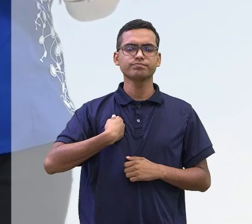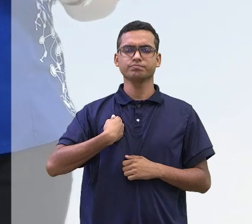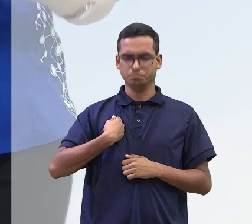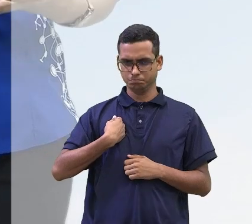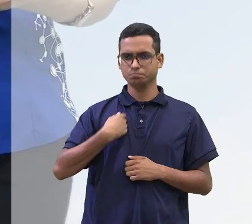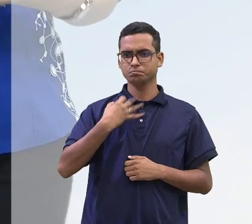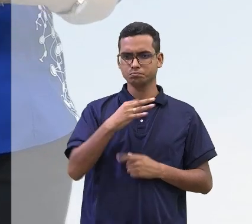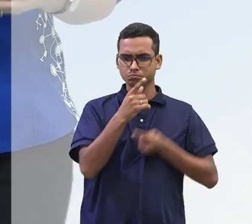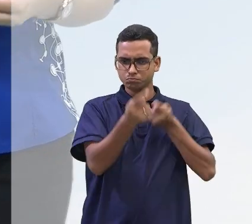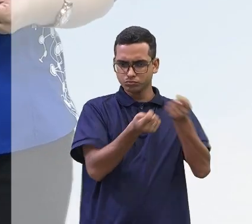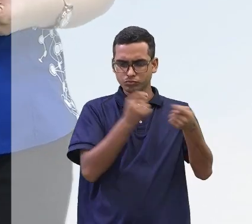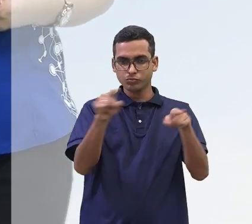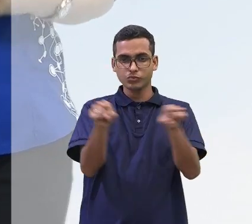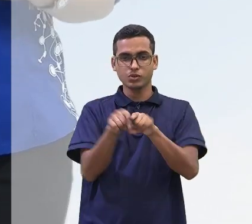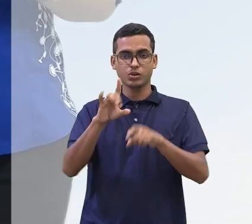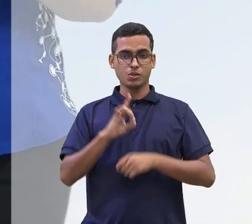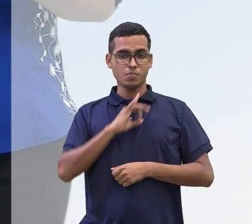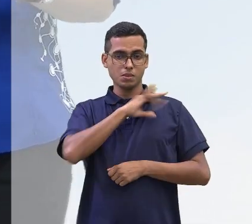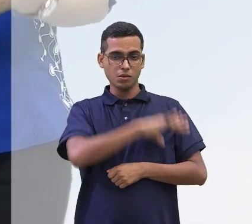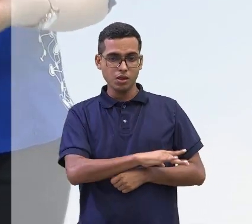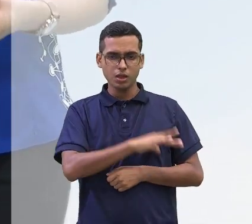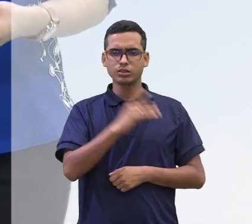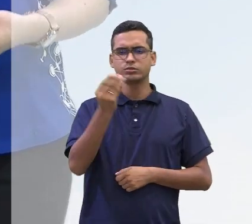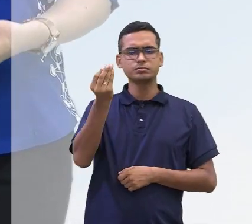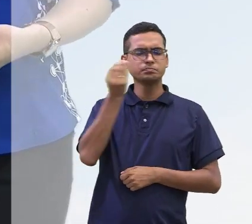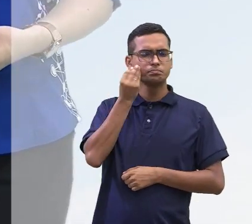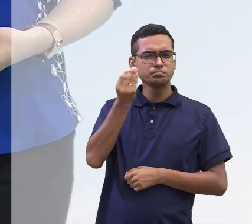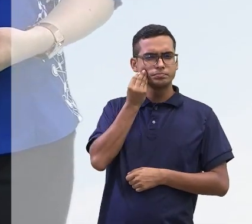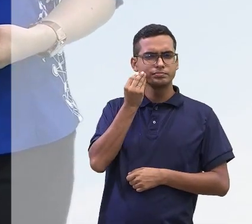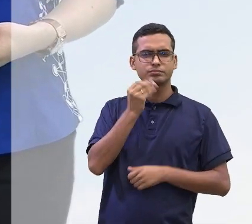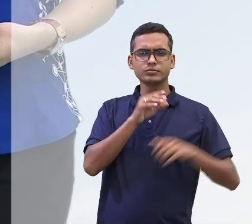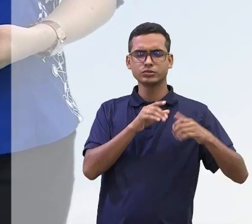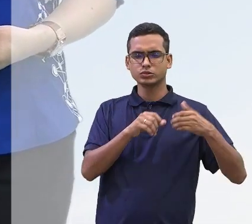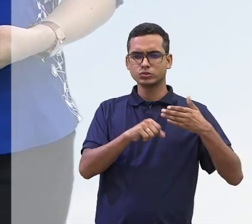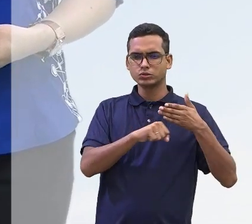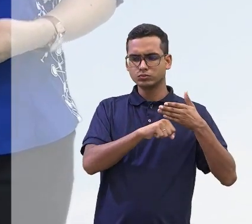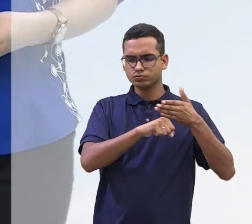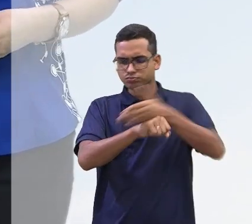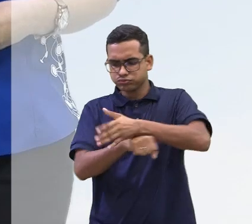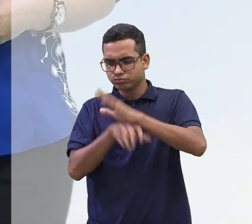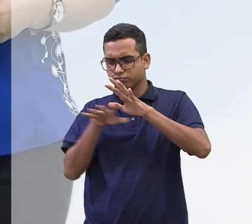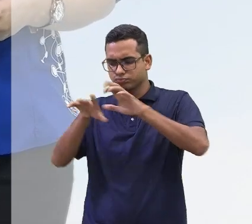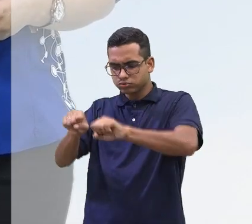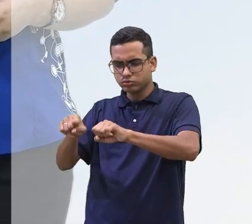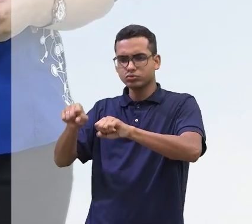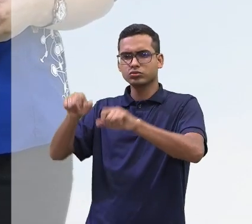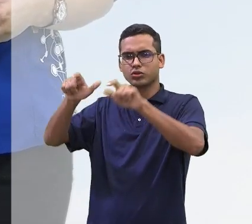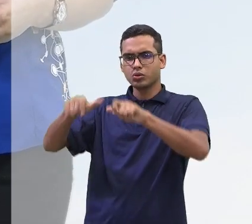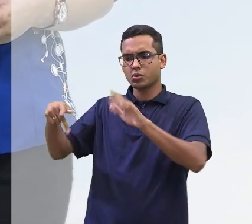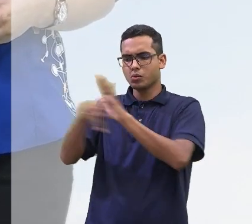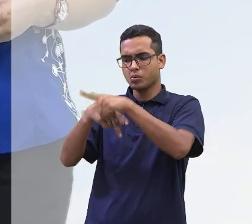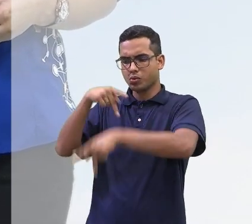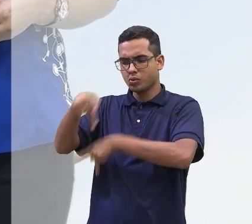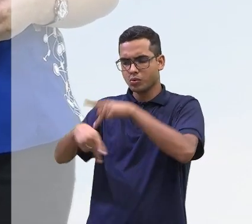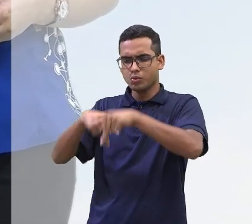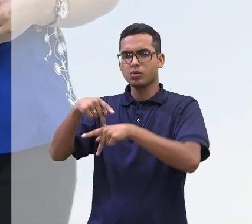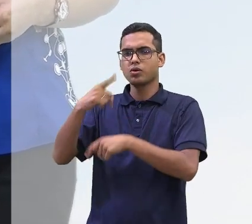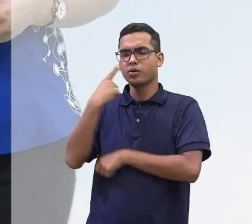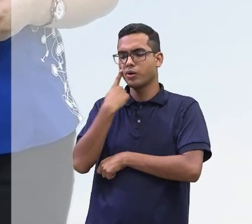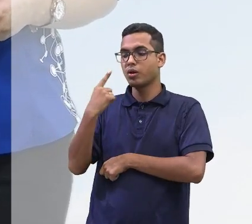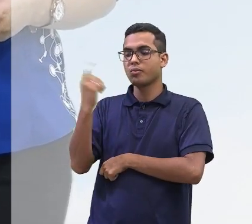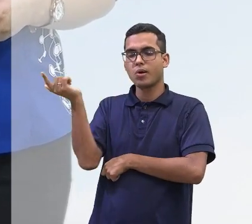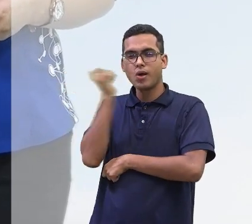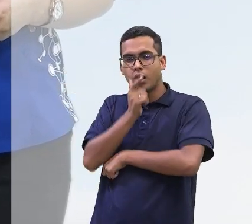Então, o Chile, buscava invadir as terras do povo Mapuche em busca de riquezas, em busca